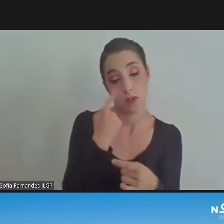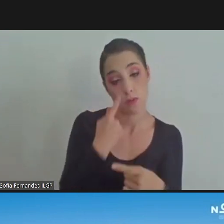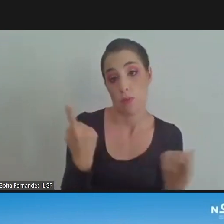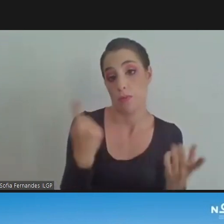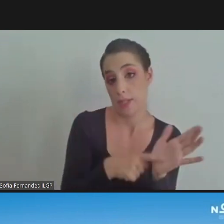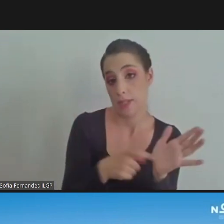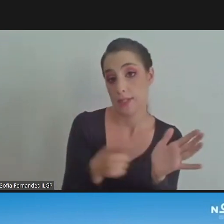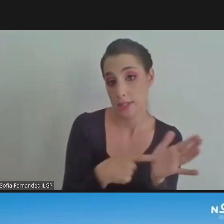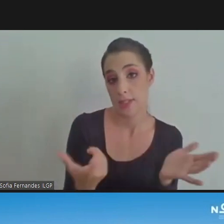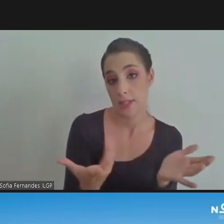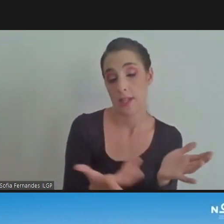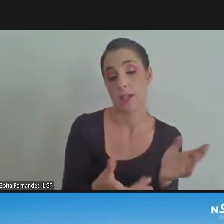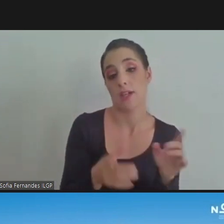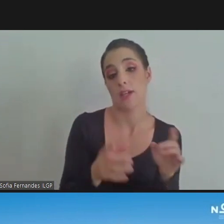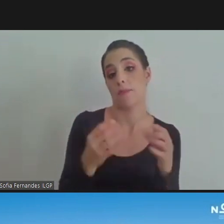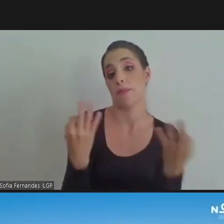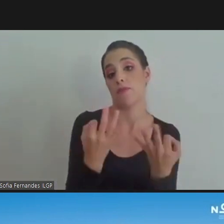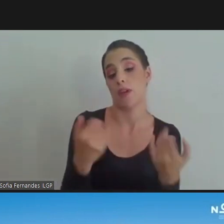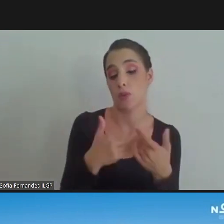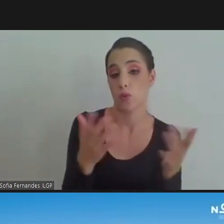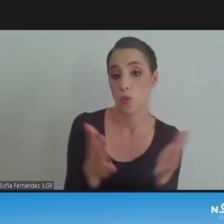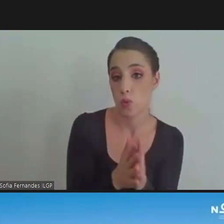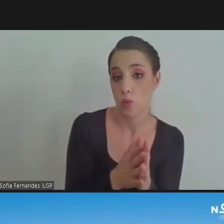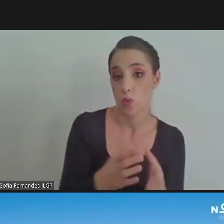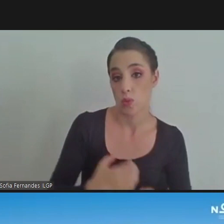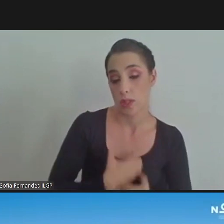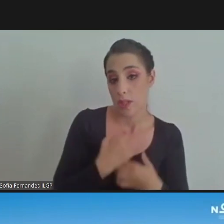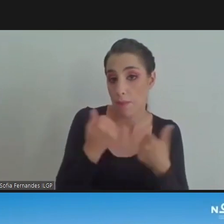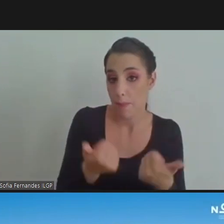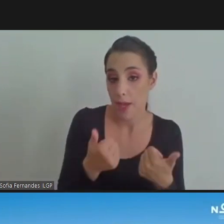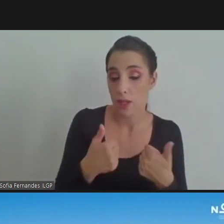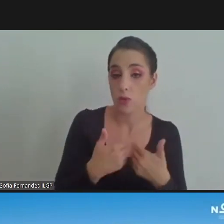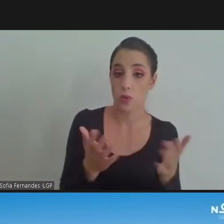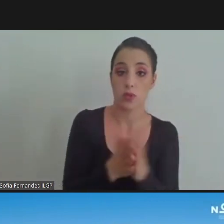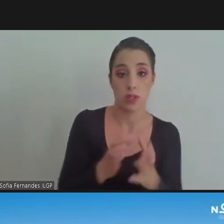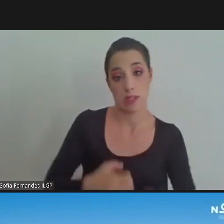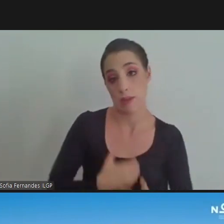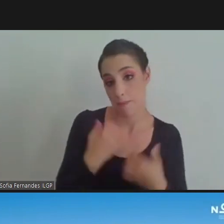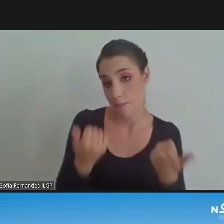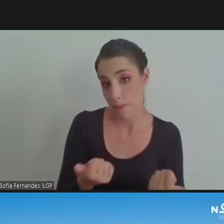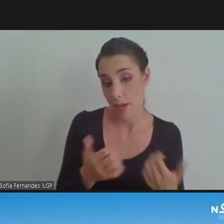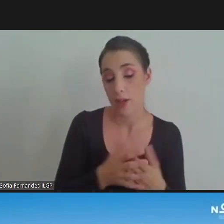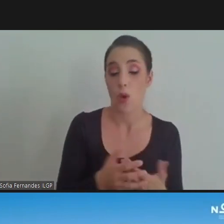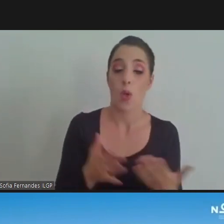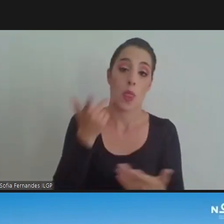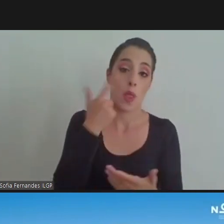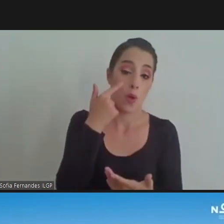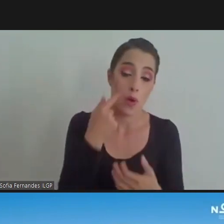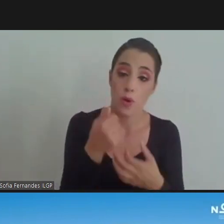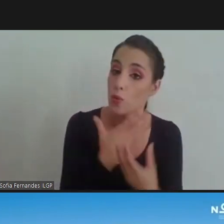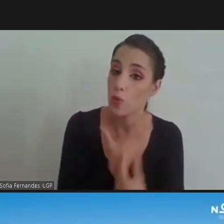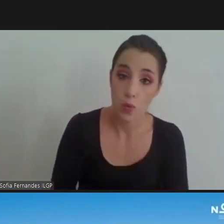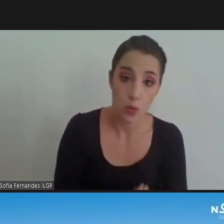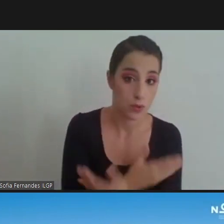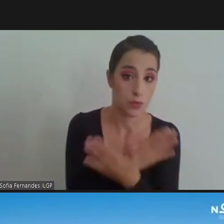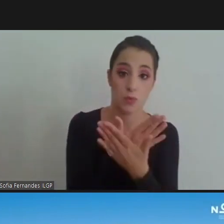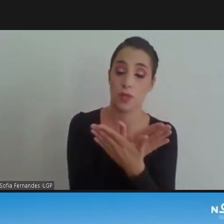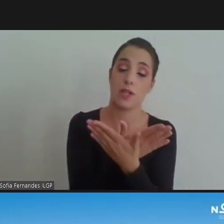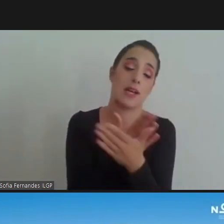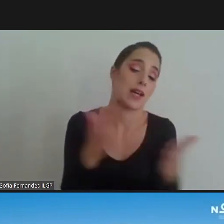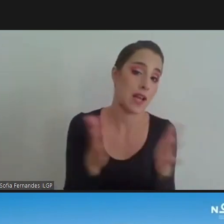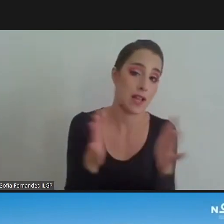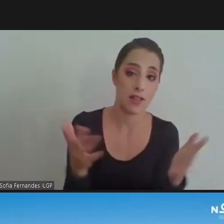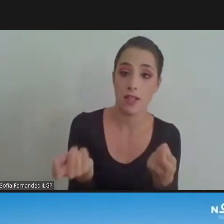tem de mais rico, que é o bem comum e o bem de todos. Foi um enorme prazer poder moderar esta